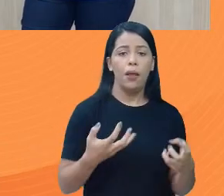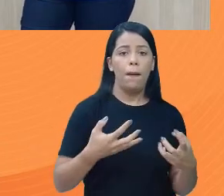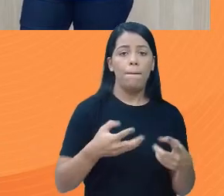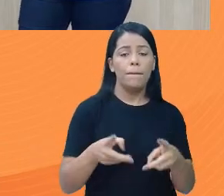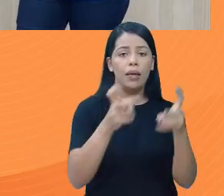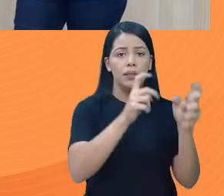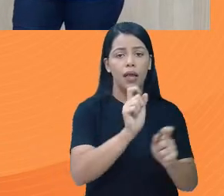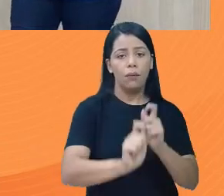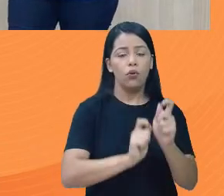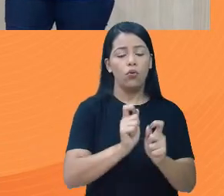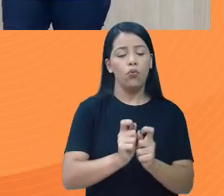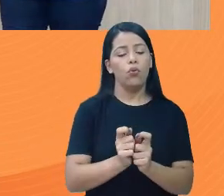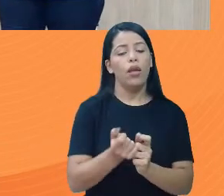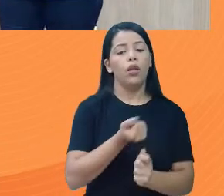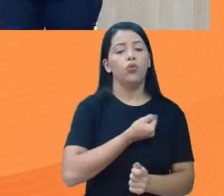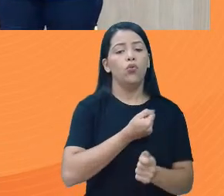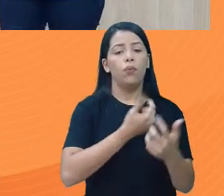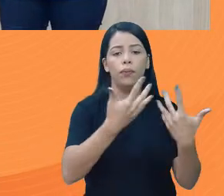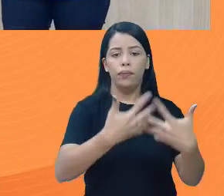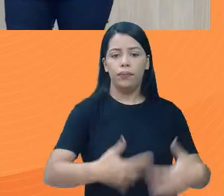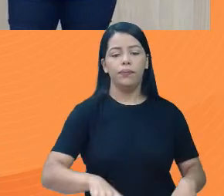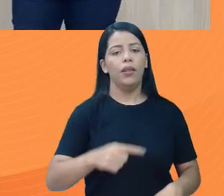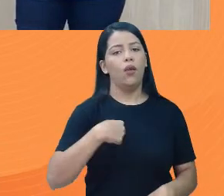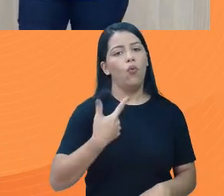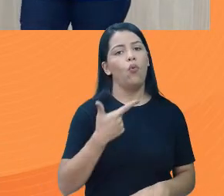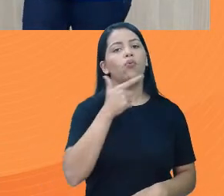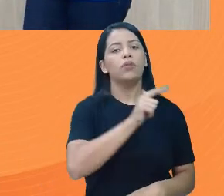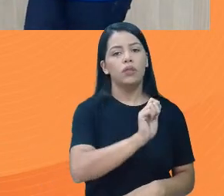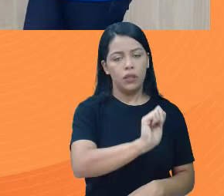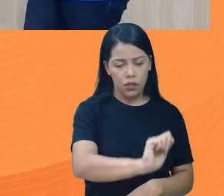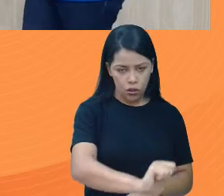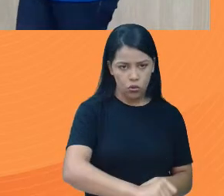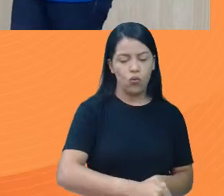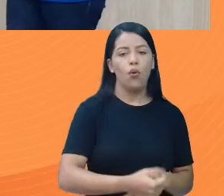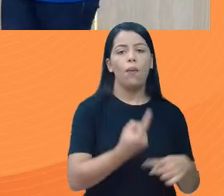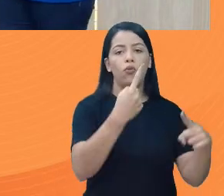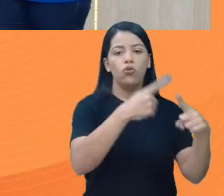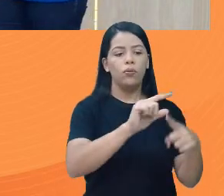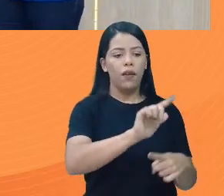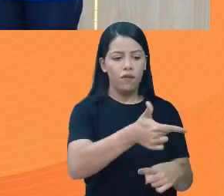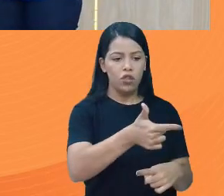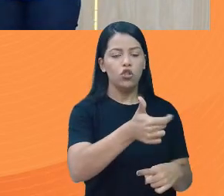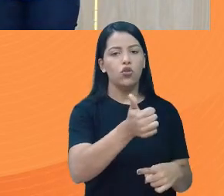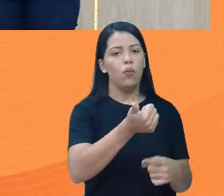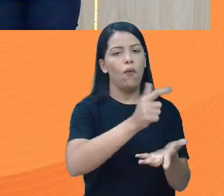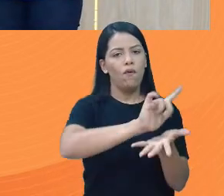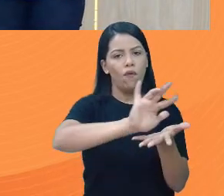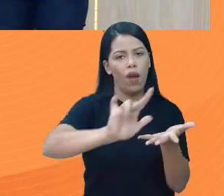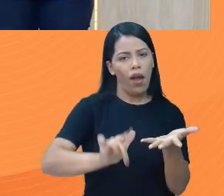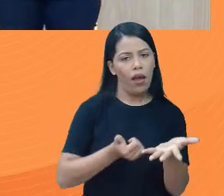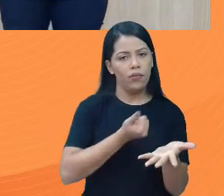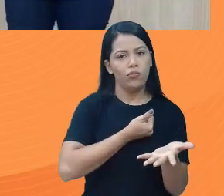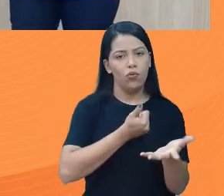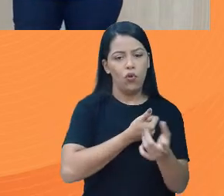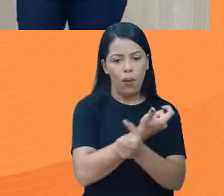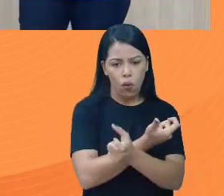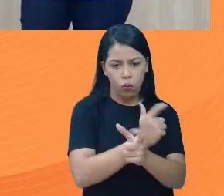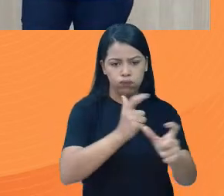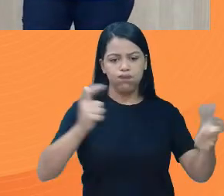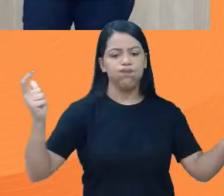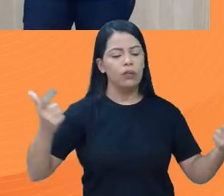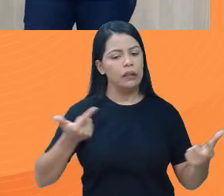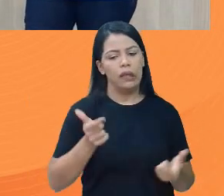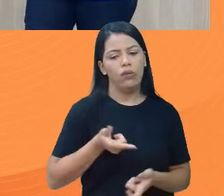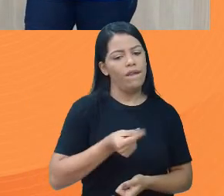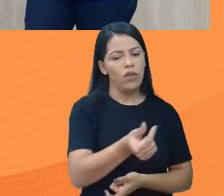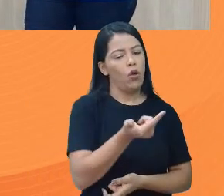infinitos, eu posso multiplicar 21 por todos esses números e achar um conjunto bem grandão que não tem fim, né? Eu não consigo parar de